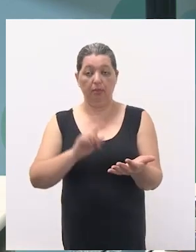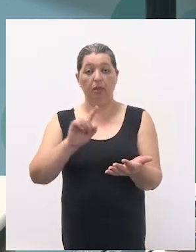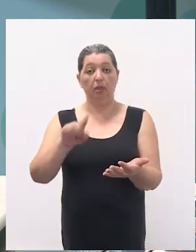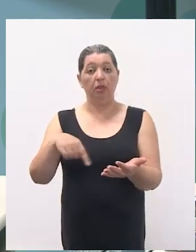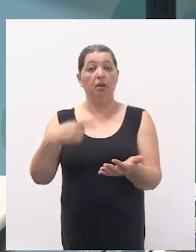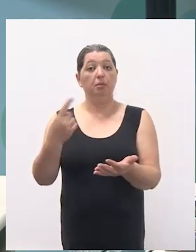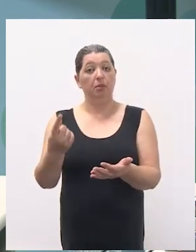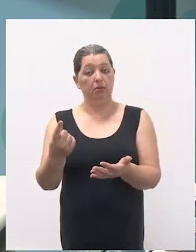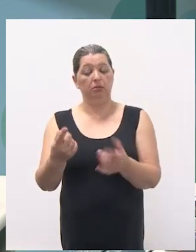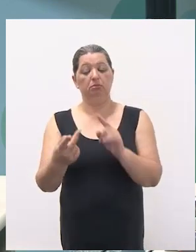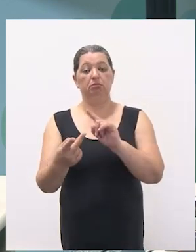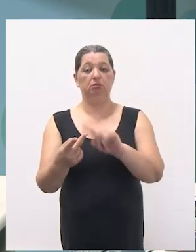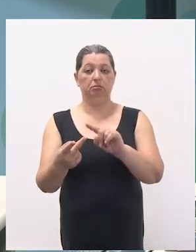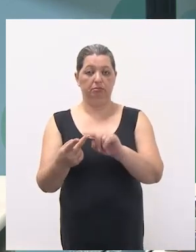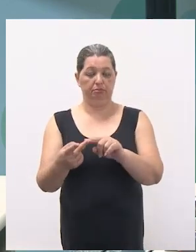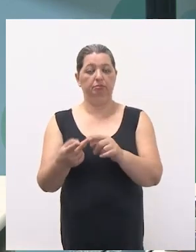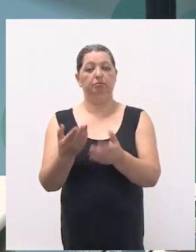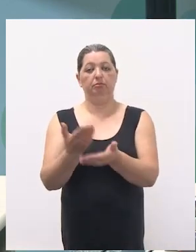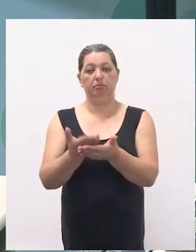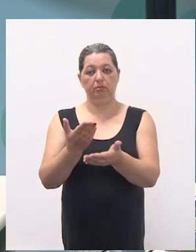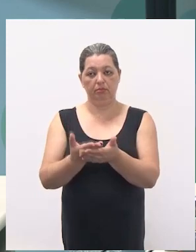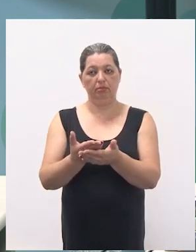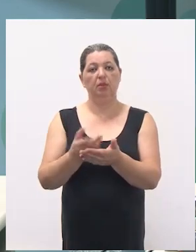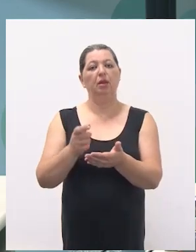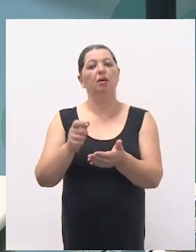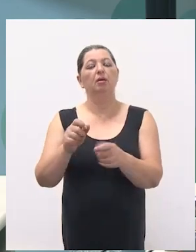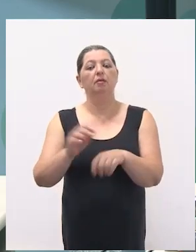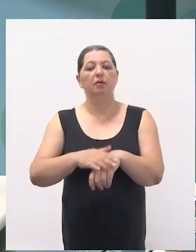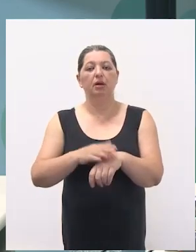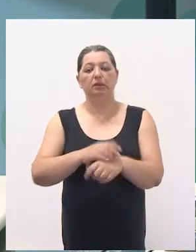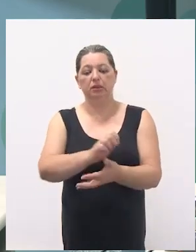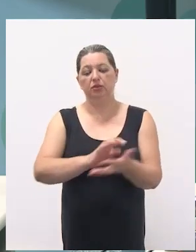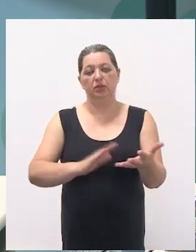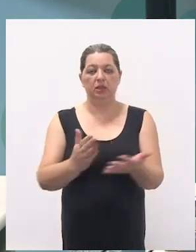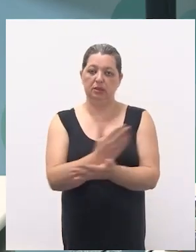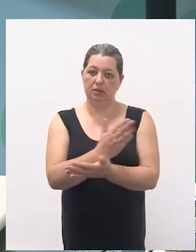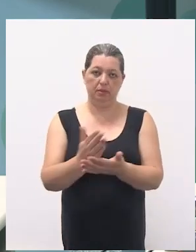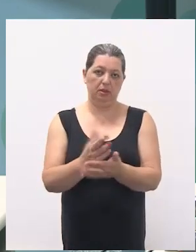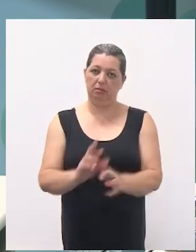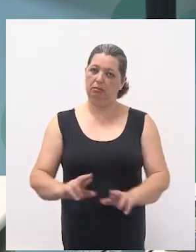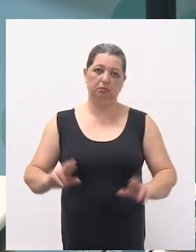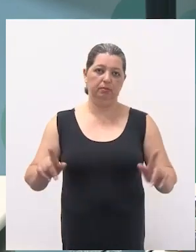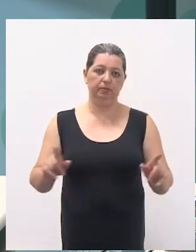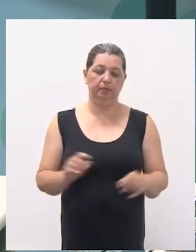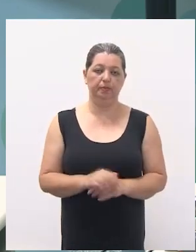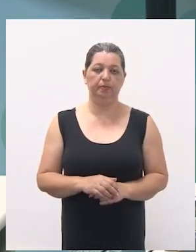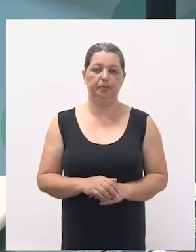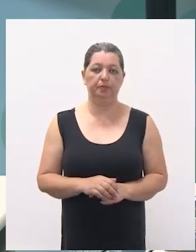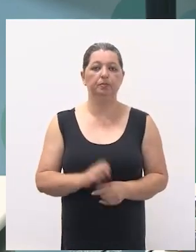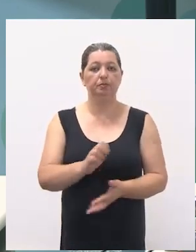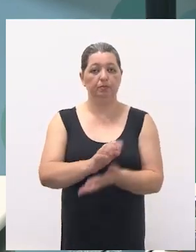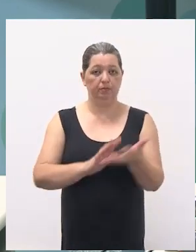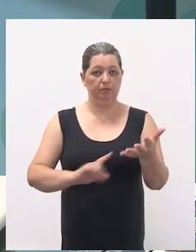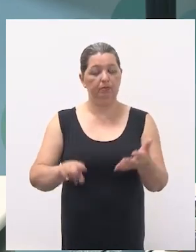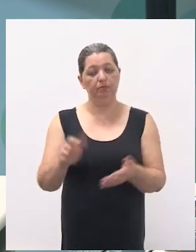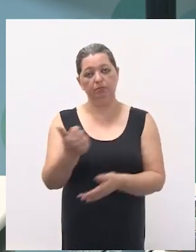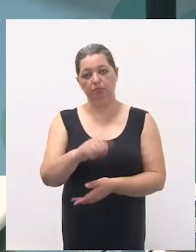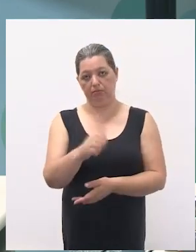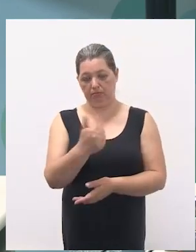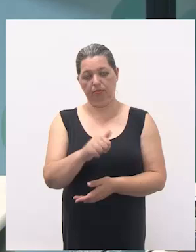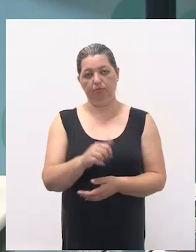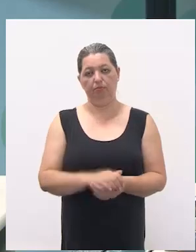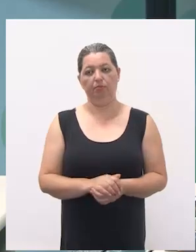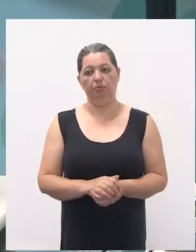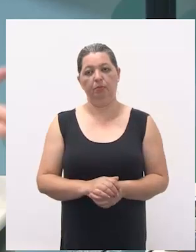uma atividade separado e sobe para os alunos. Então, são diferentes, né? Atividade é o que você quer